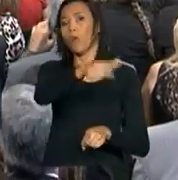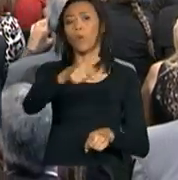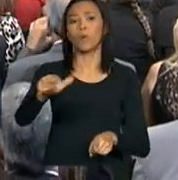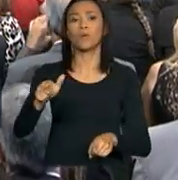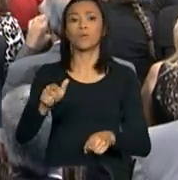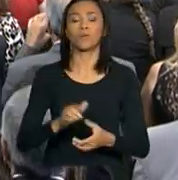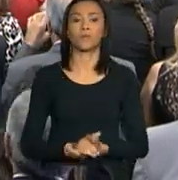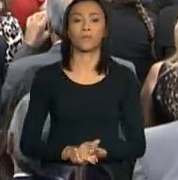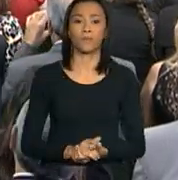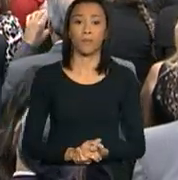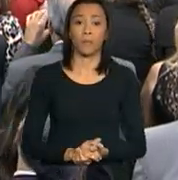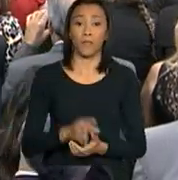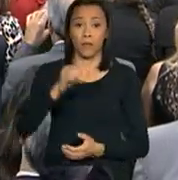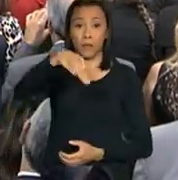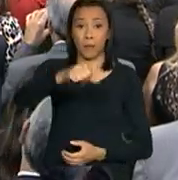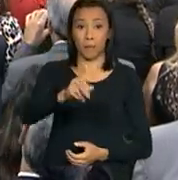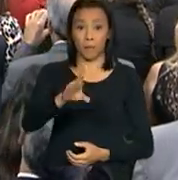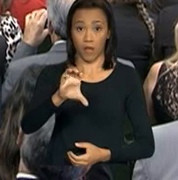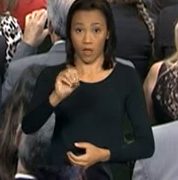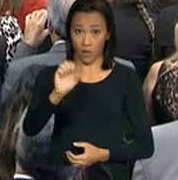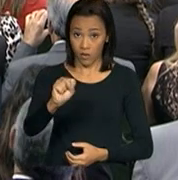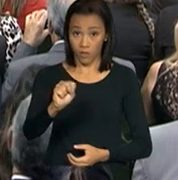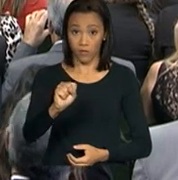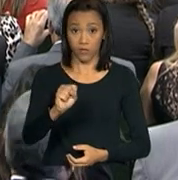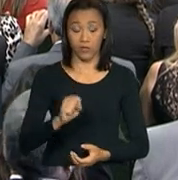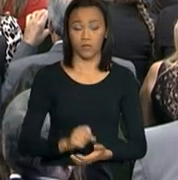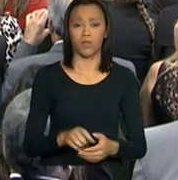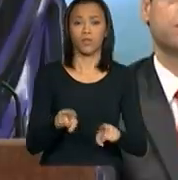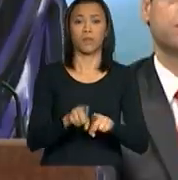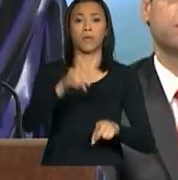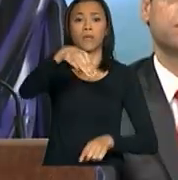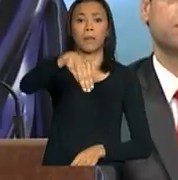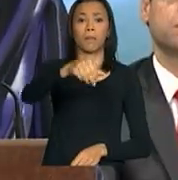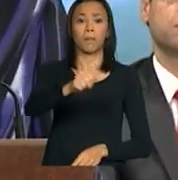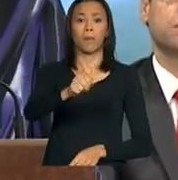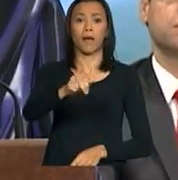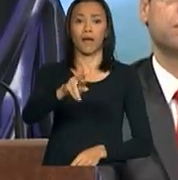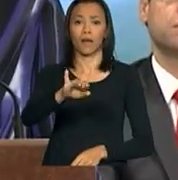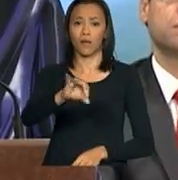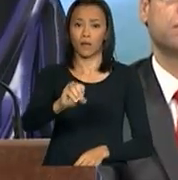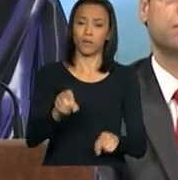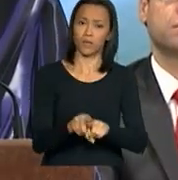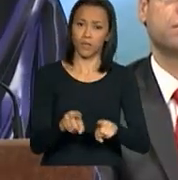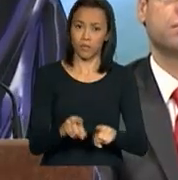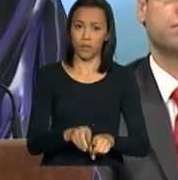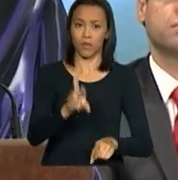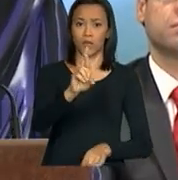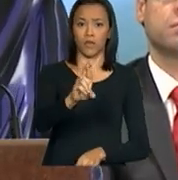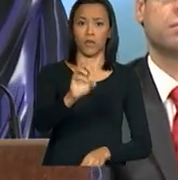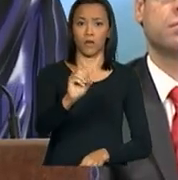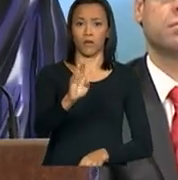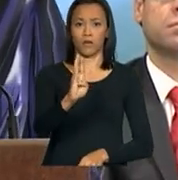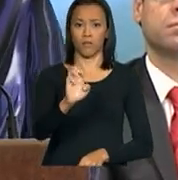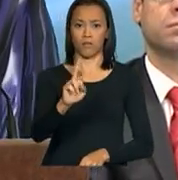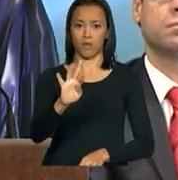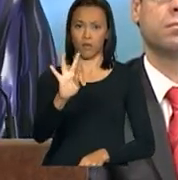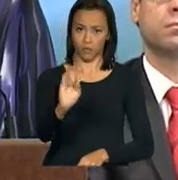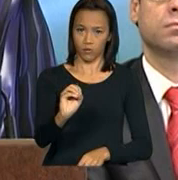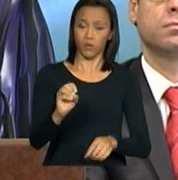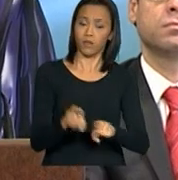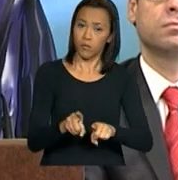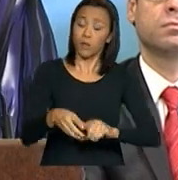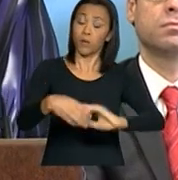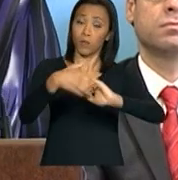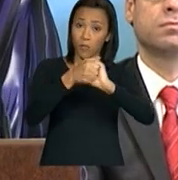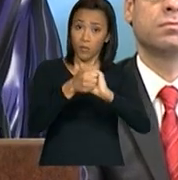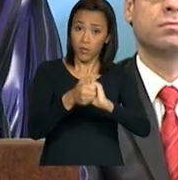Renzel Marcos Rogério Mário eringer e Roberto de Lucena cumprimentar os